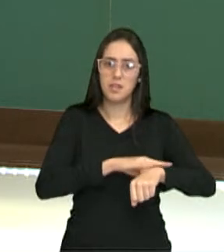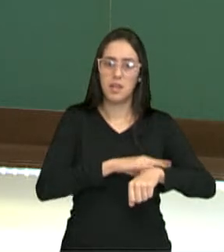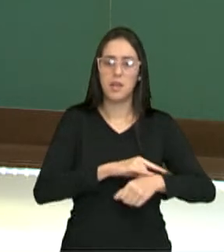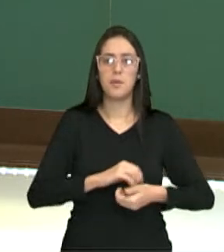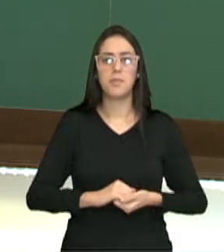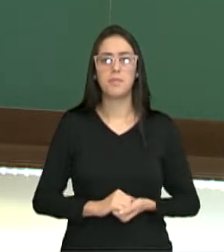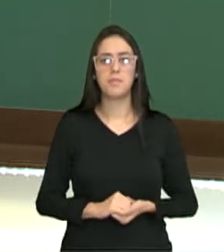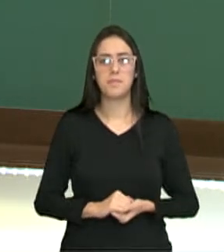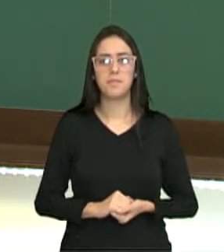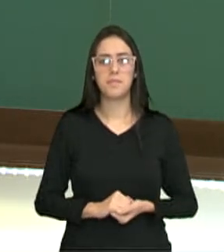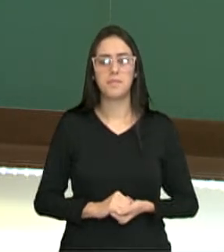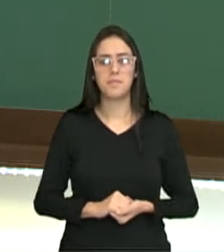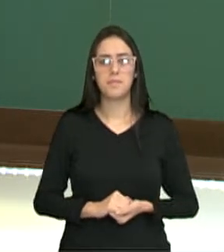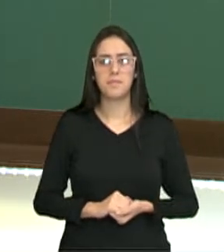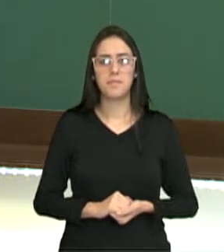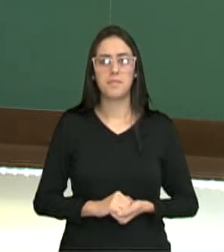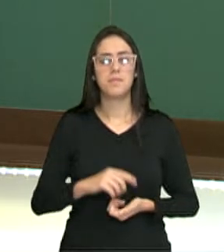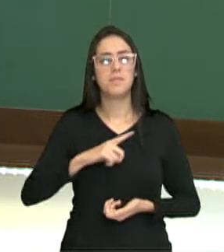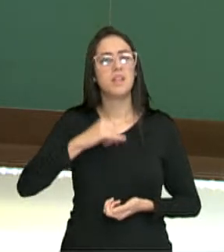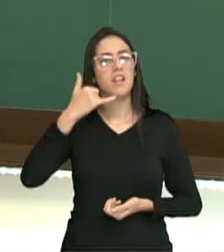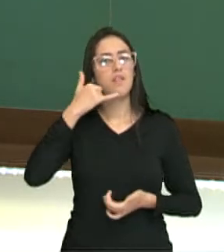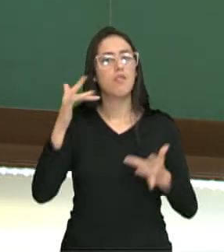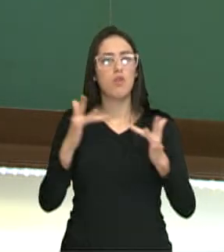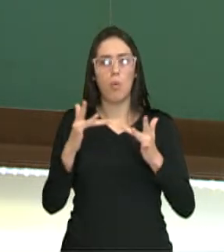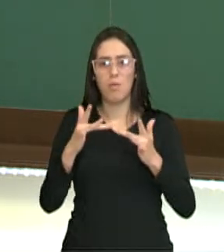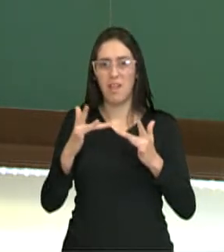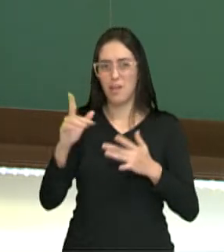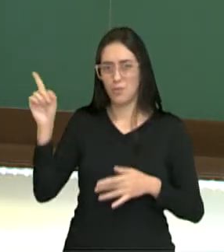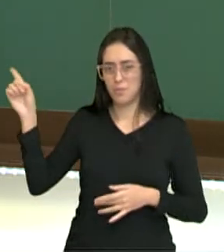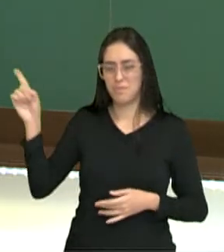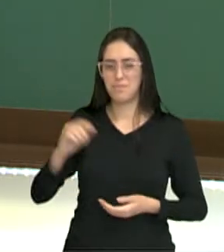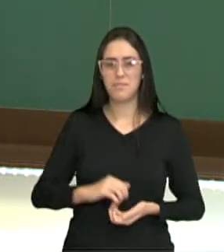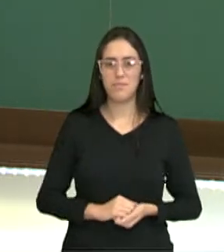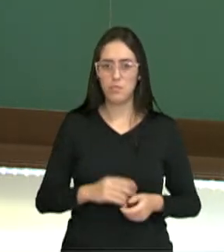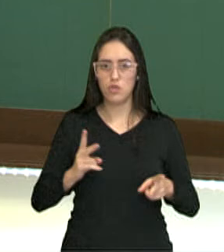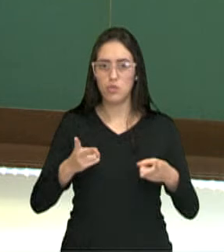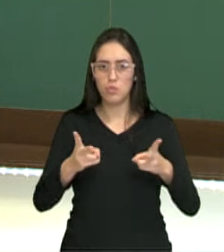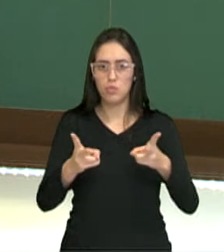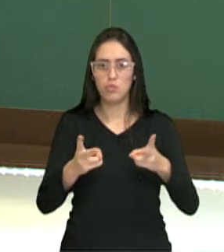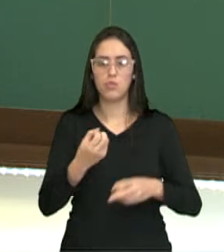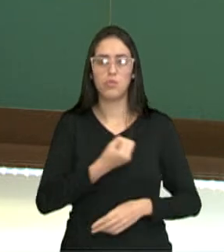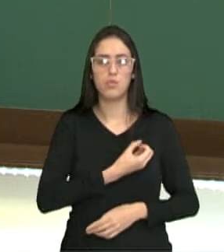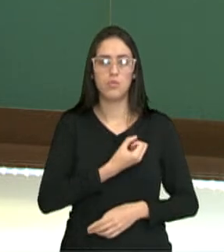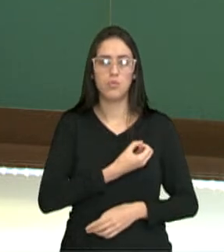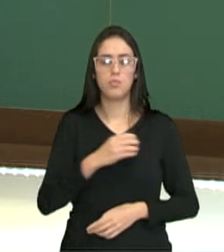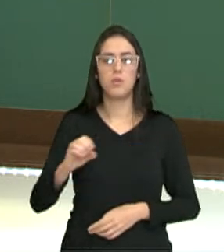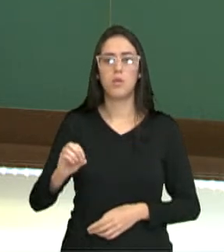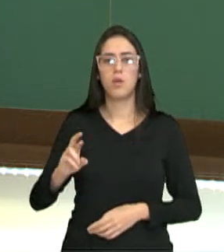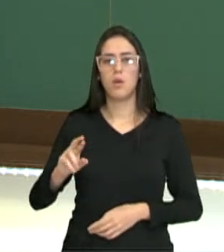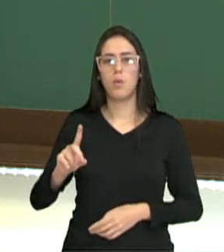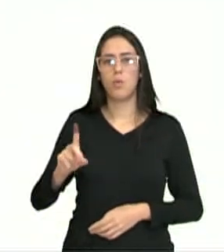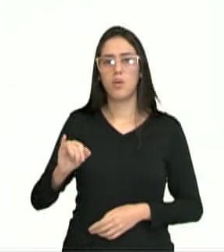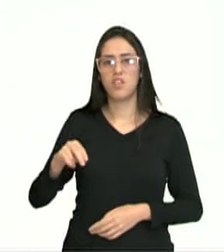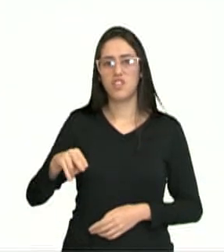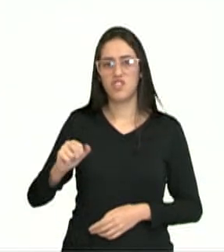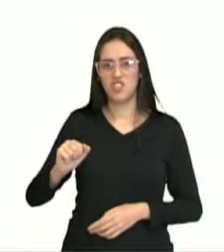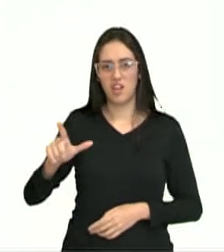o contato aqui no telefone. Beleza? Continuando aqui os numerais ordinais, ó, a partir